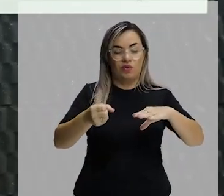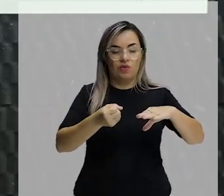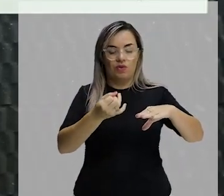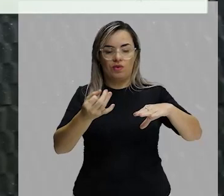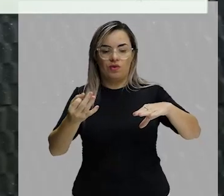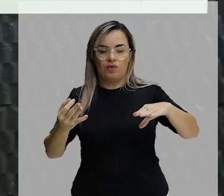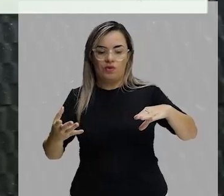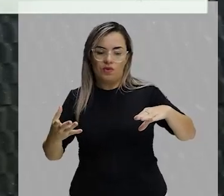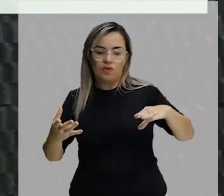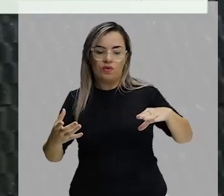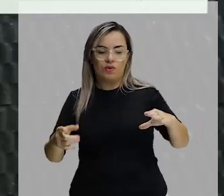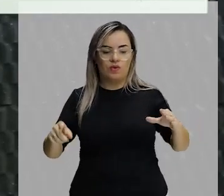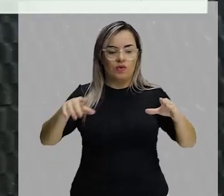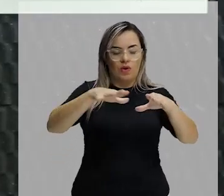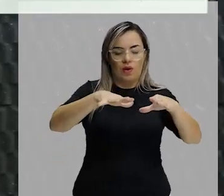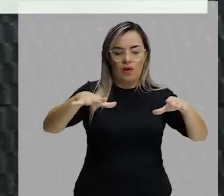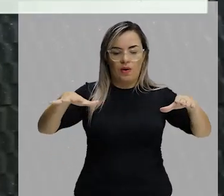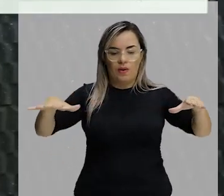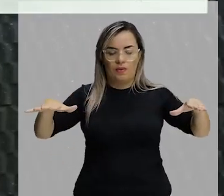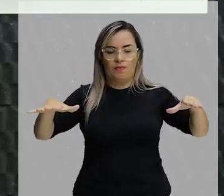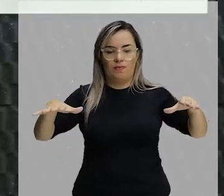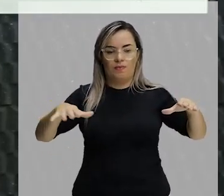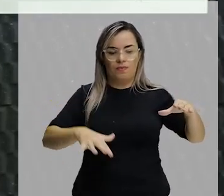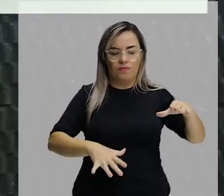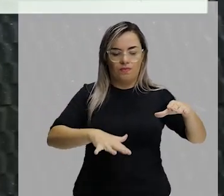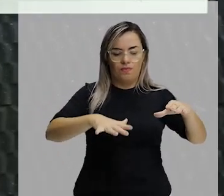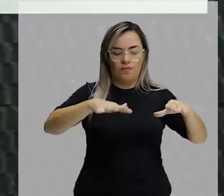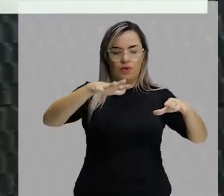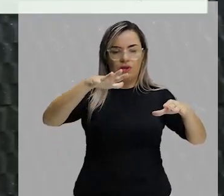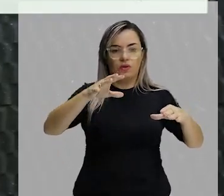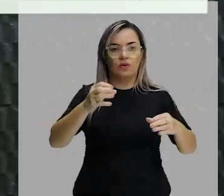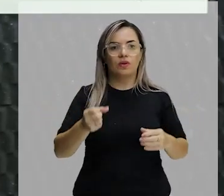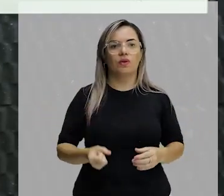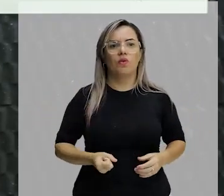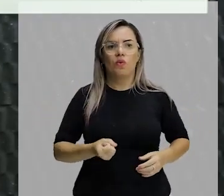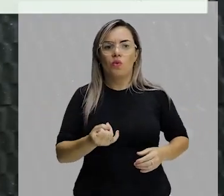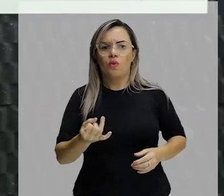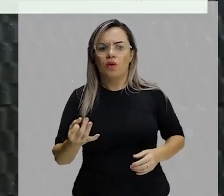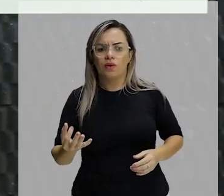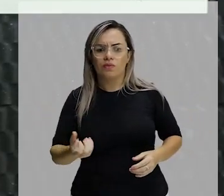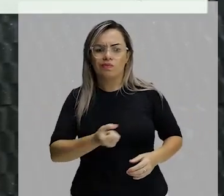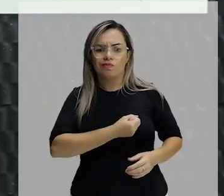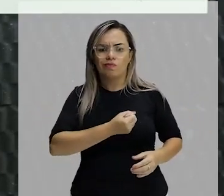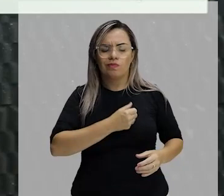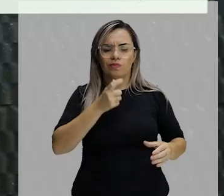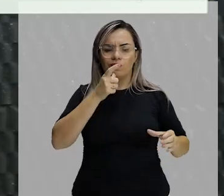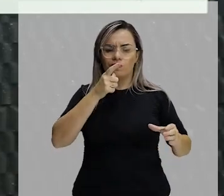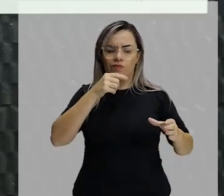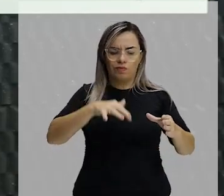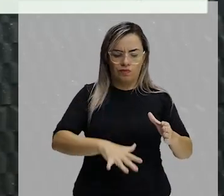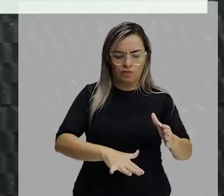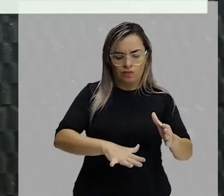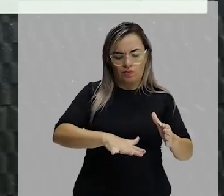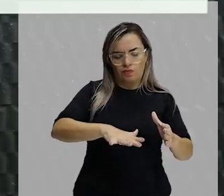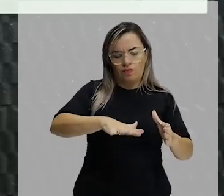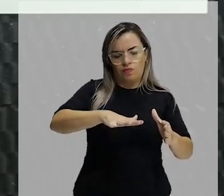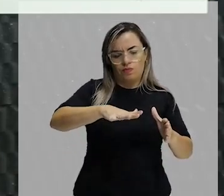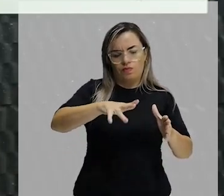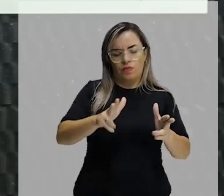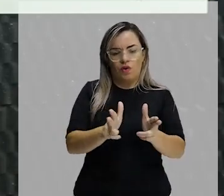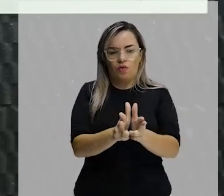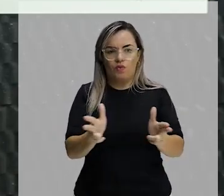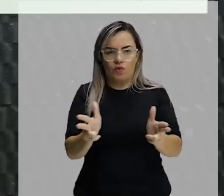quiser saber quanto de água eu tenho que comportar, né, naquele sólido, aí eu preciso do seu volume,